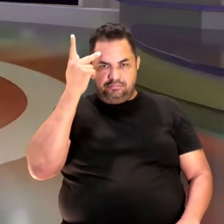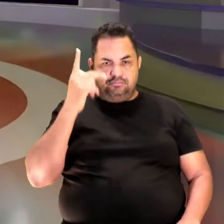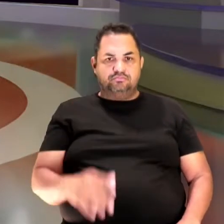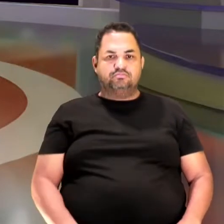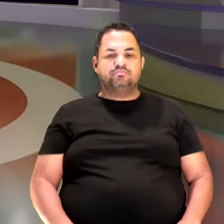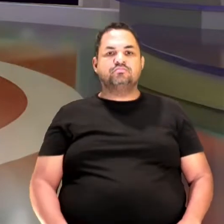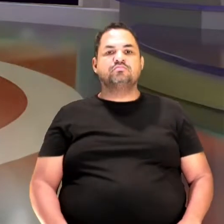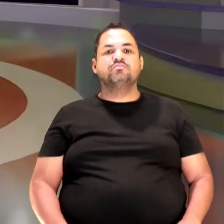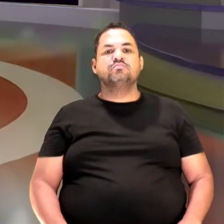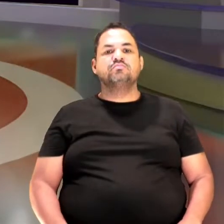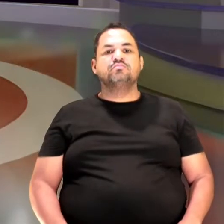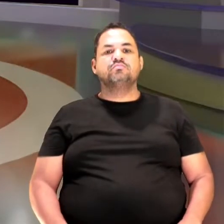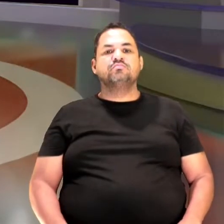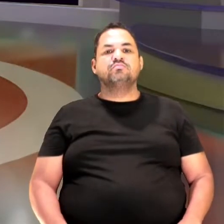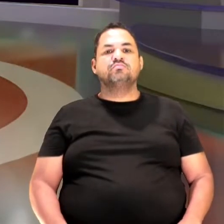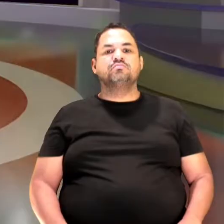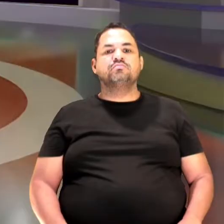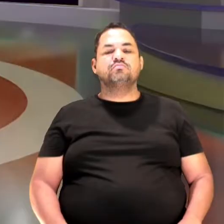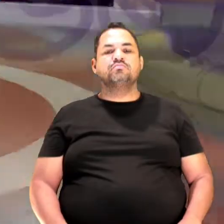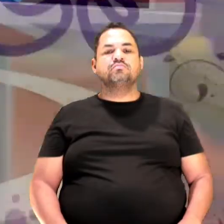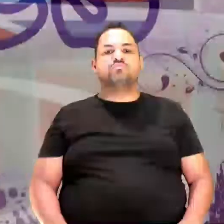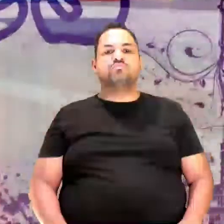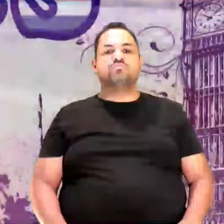about it? Que tal? Let's go?